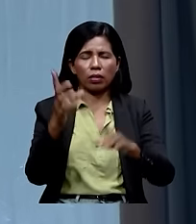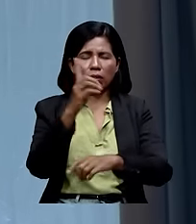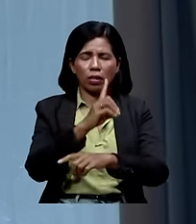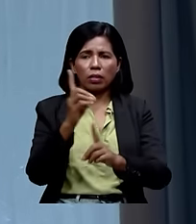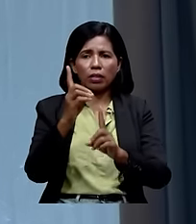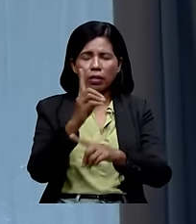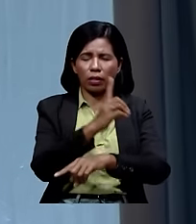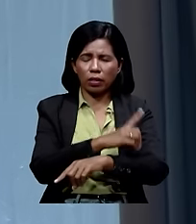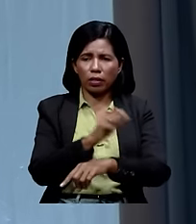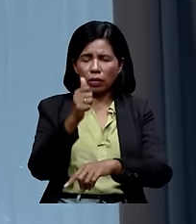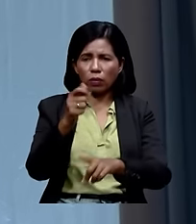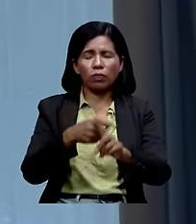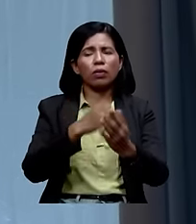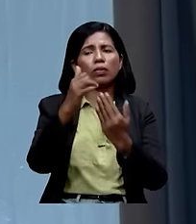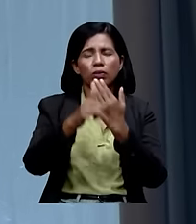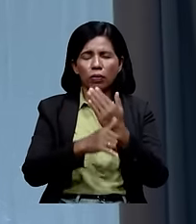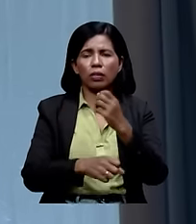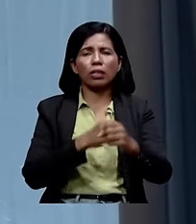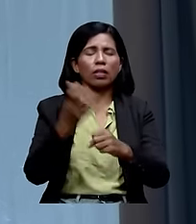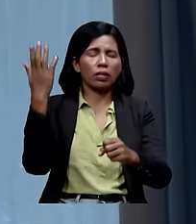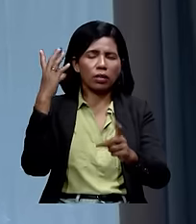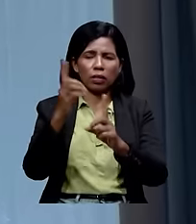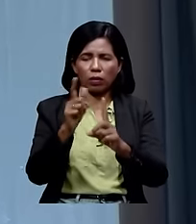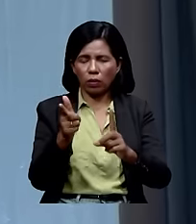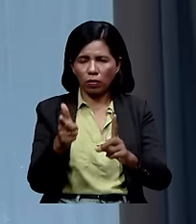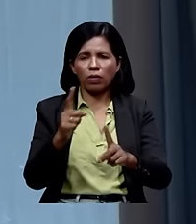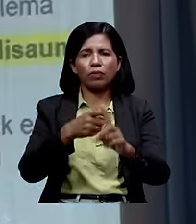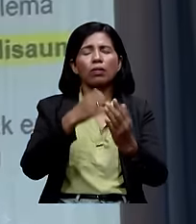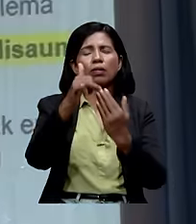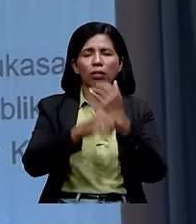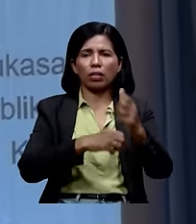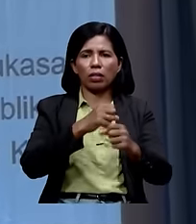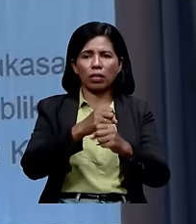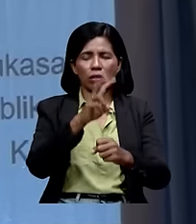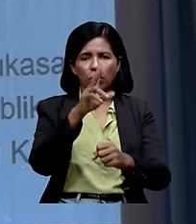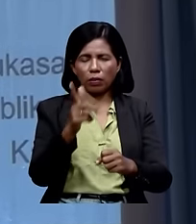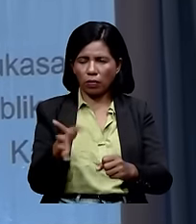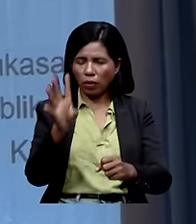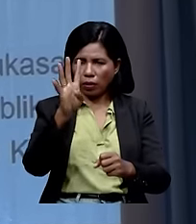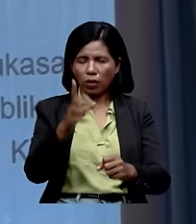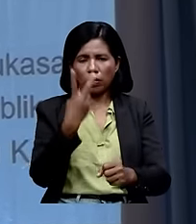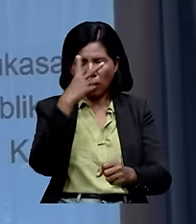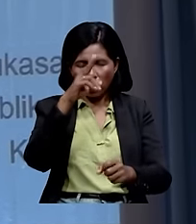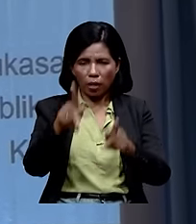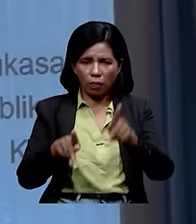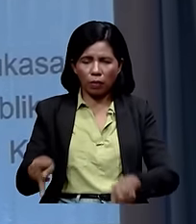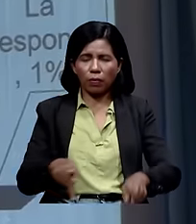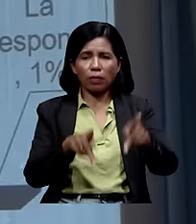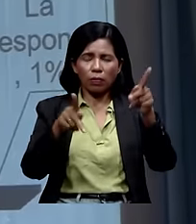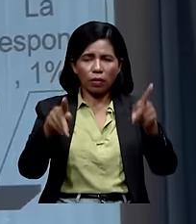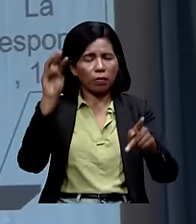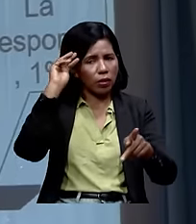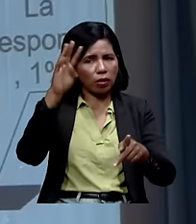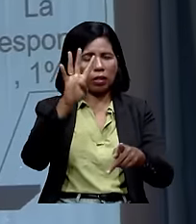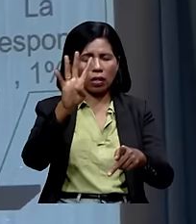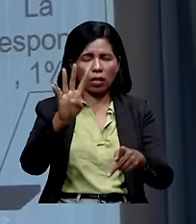fulan zulu tinan koto to loron ruanulu fulan zulu tinan rihun ruaron lesin hat tu perspectiva publiku e ministeru hat